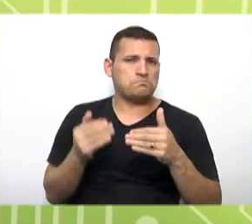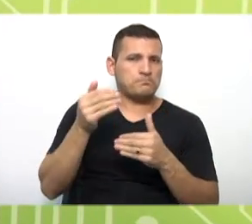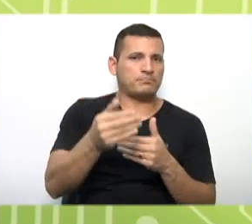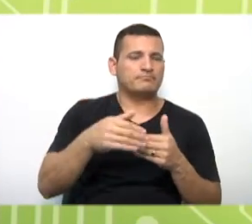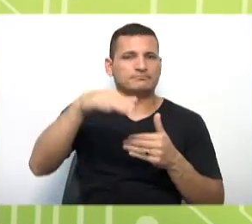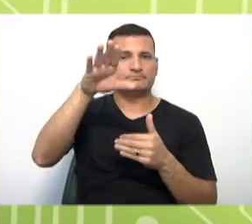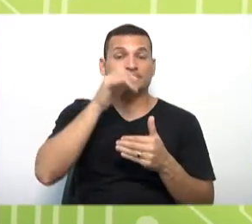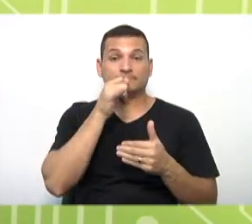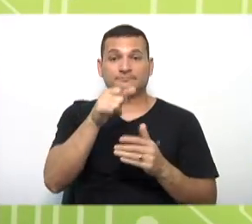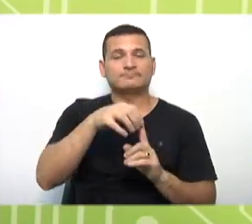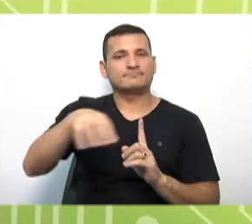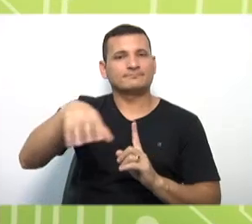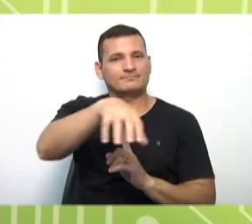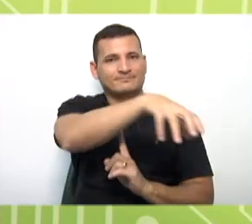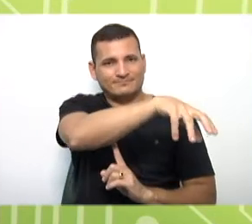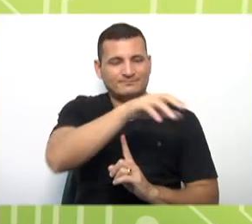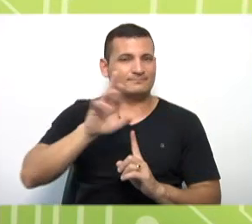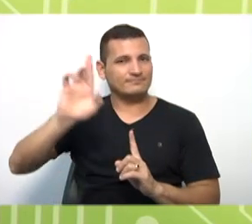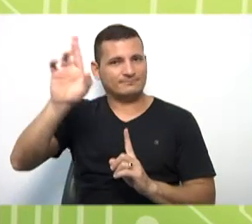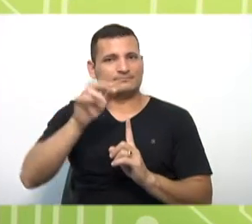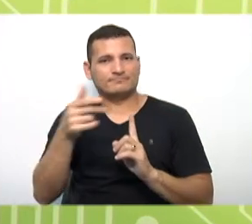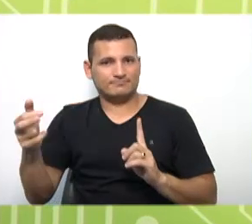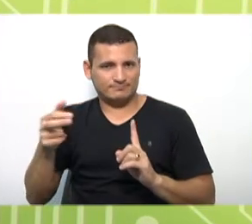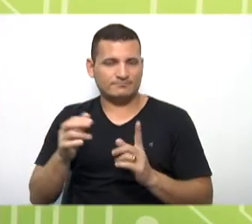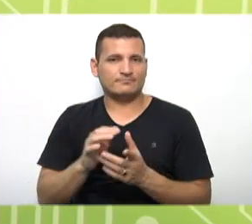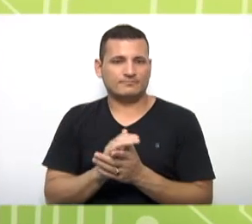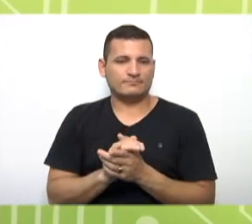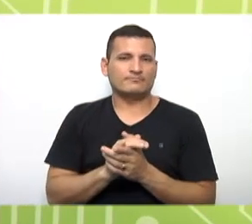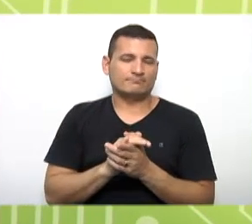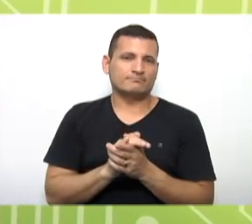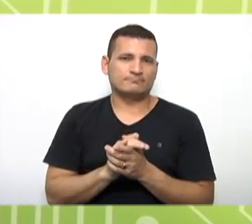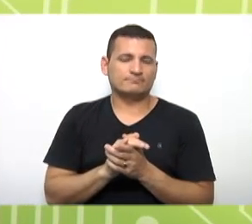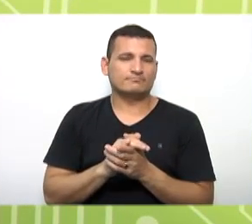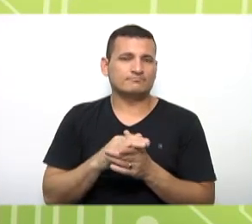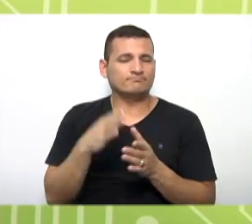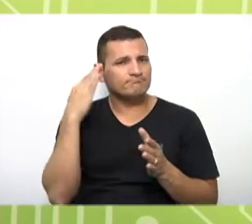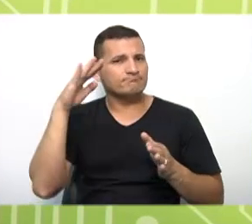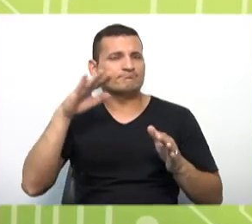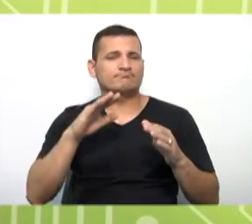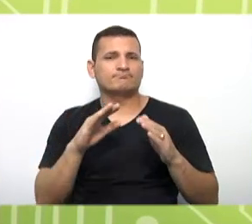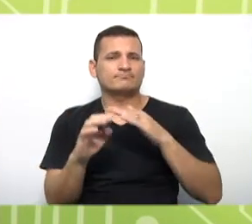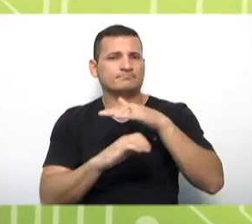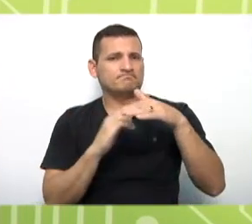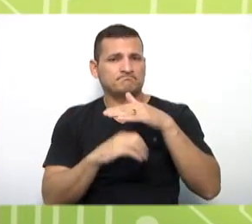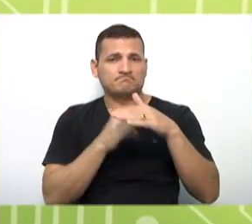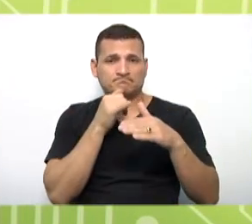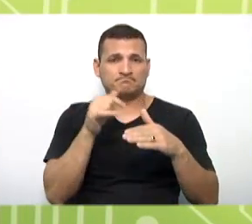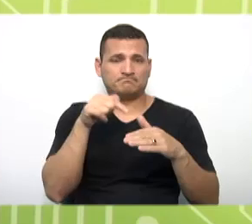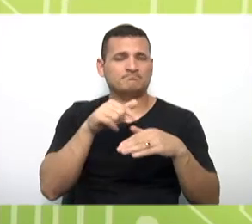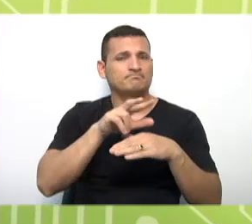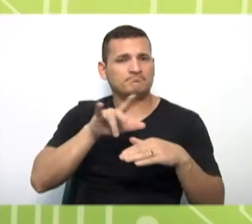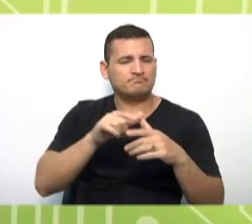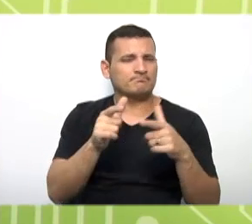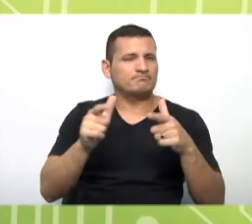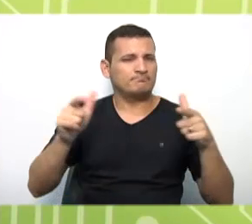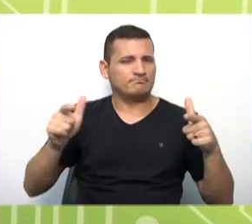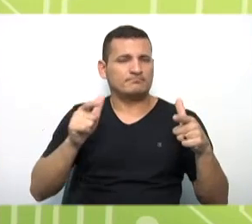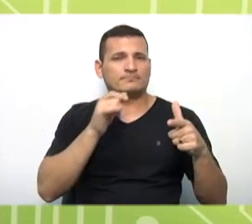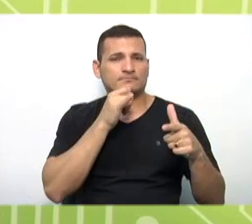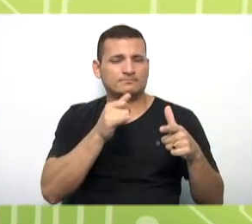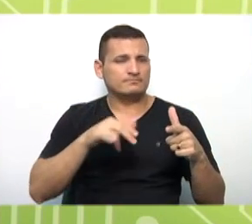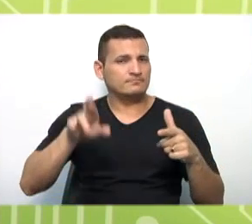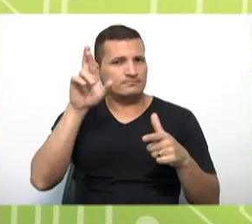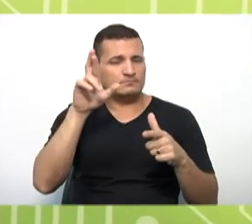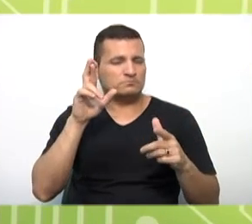quando descentraliza, principalmente para organizações quando elas vão crescendo, se as decisões